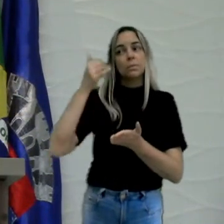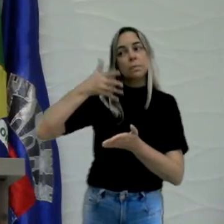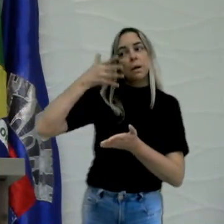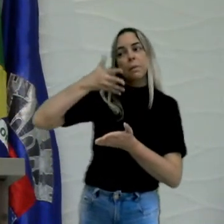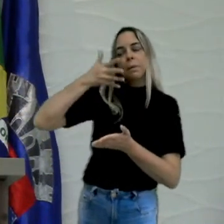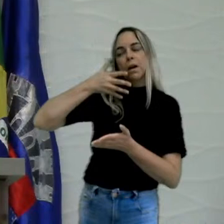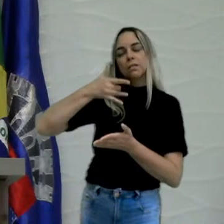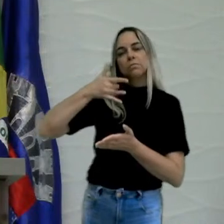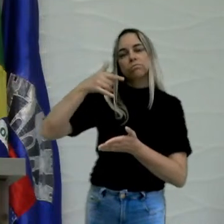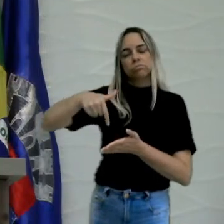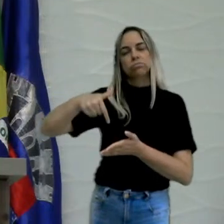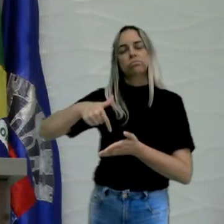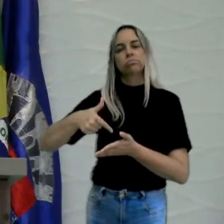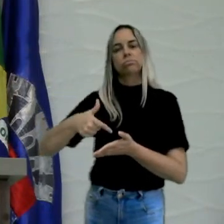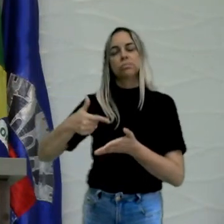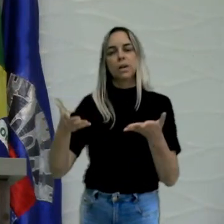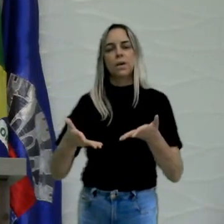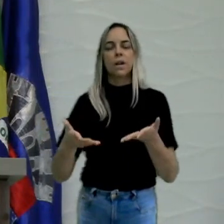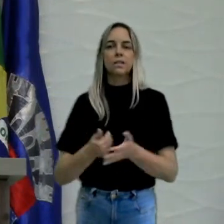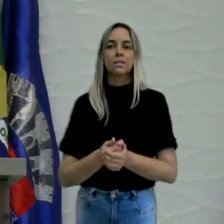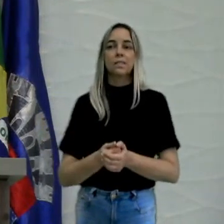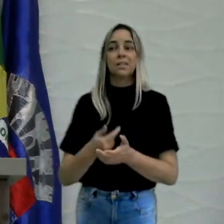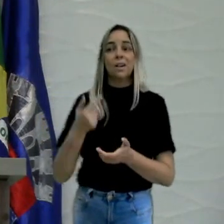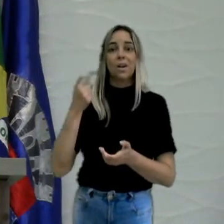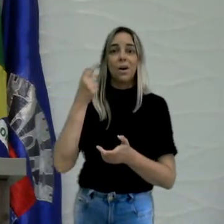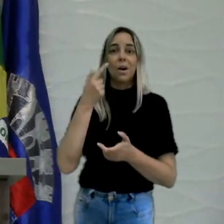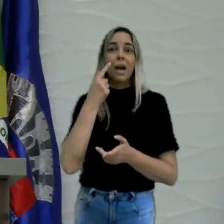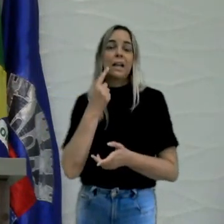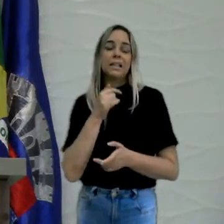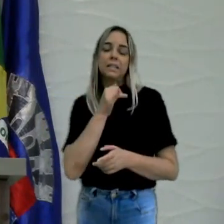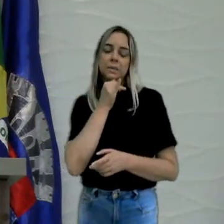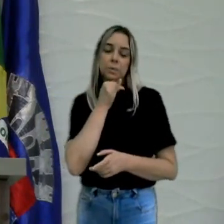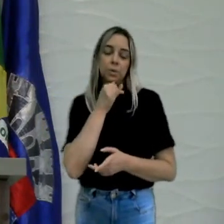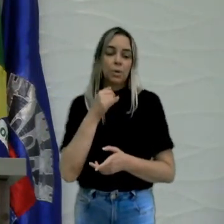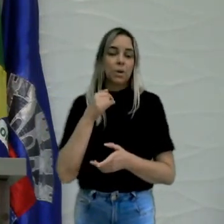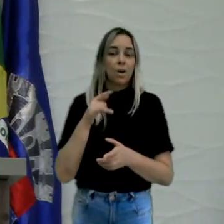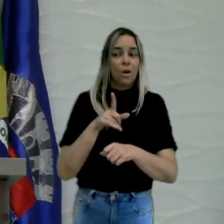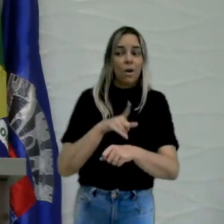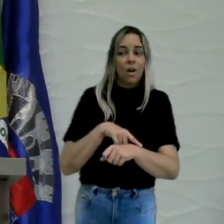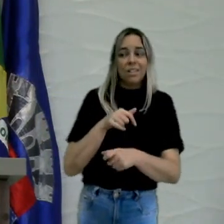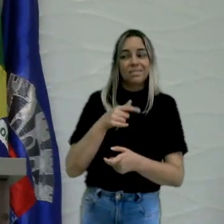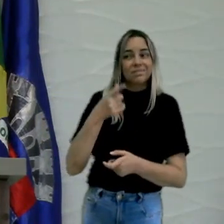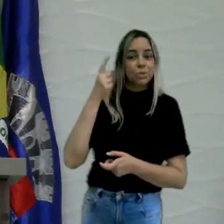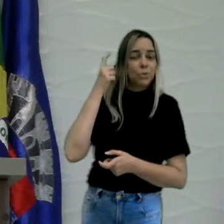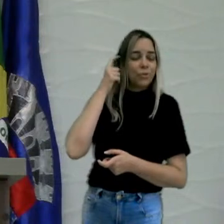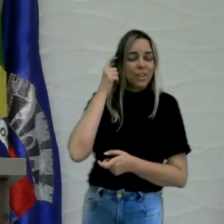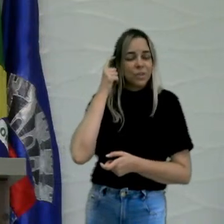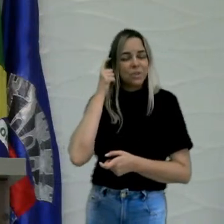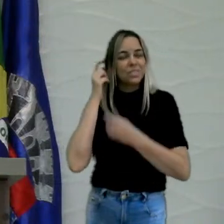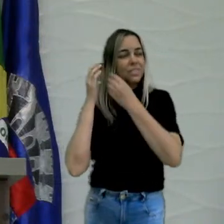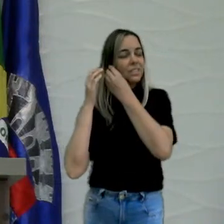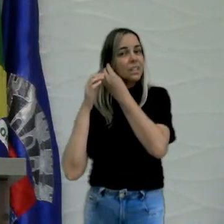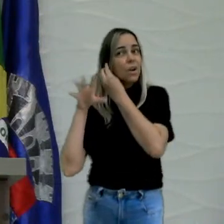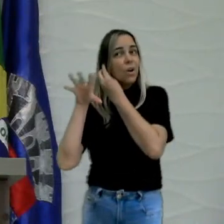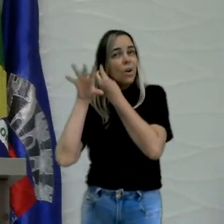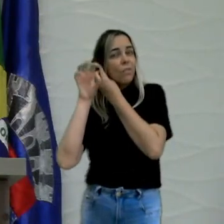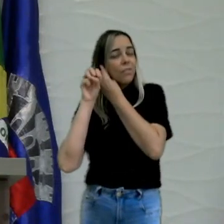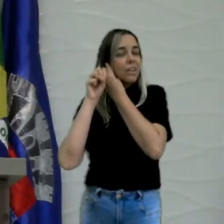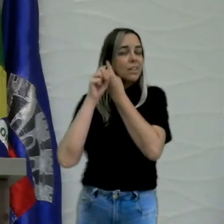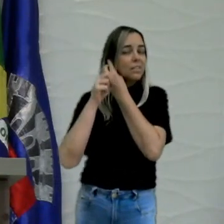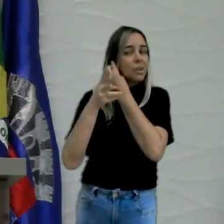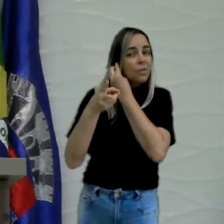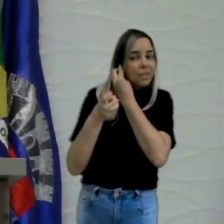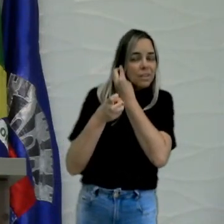tem hora que o ouvido para escutar as besteiras de alguns vereadores, as palavras sem